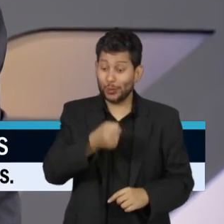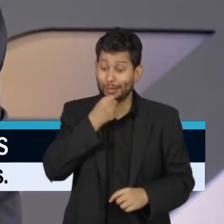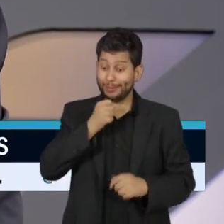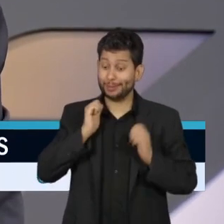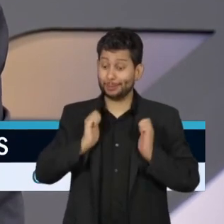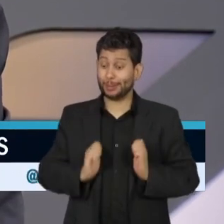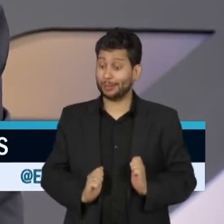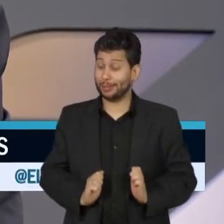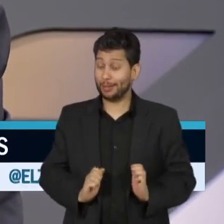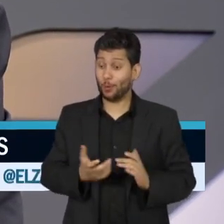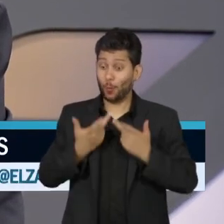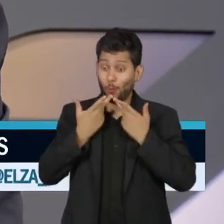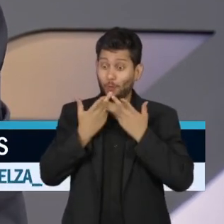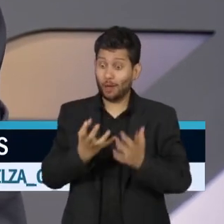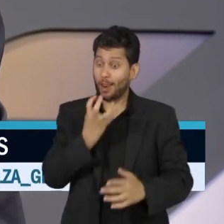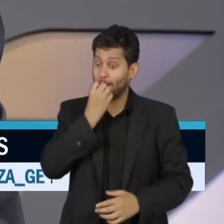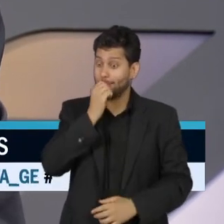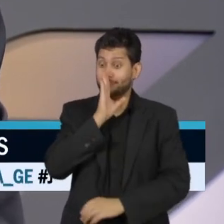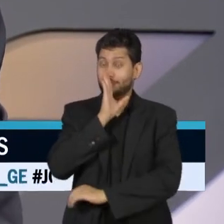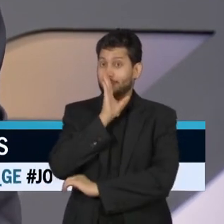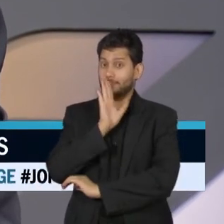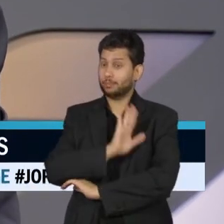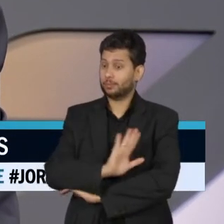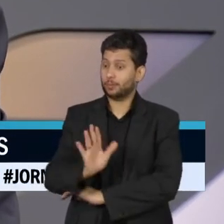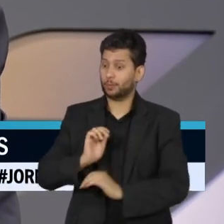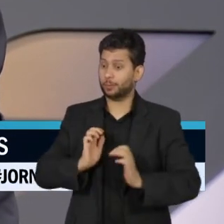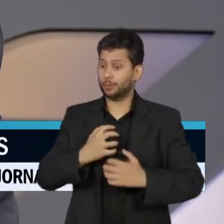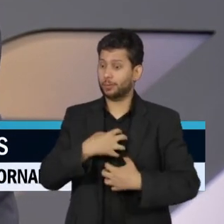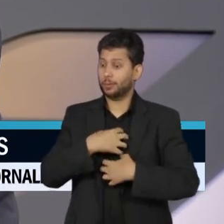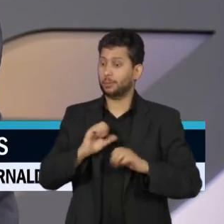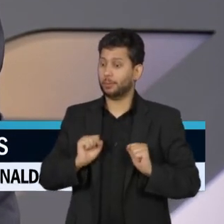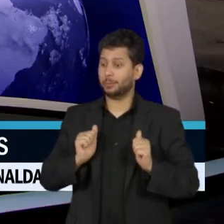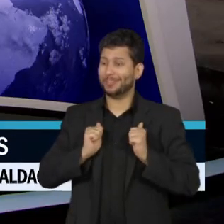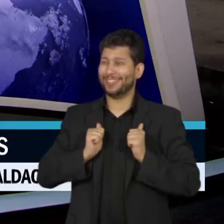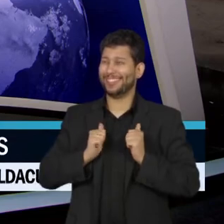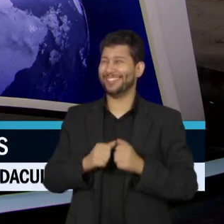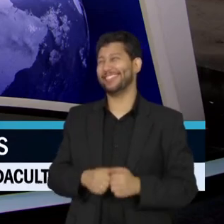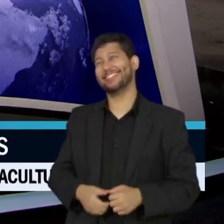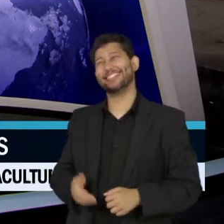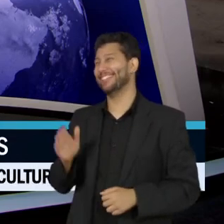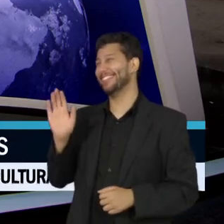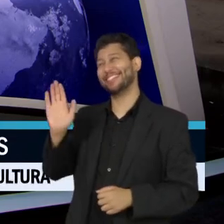do decoro, digamos, de que eu devia me comportar. Obrigado. Saldiva, obrigada. É o tempo.